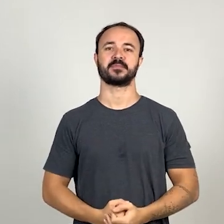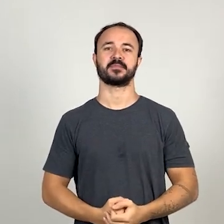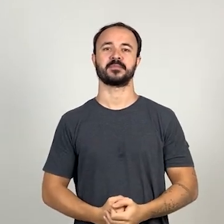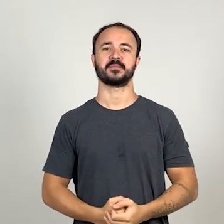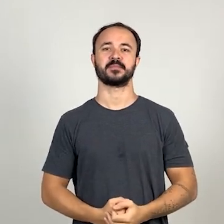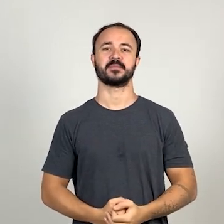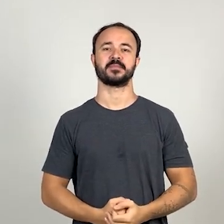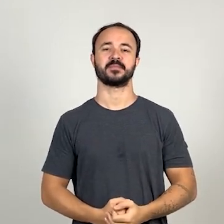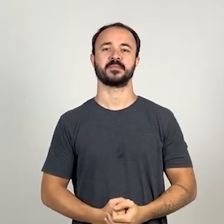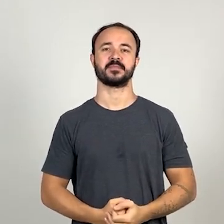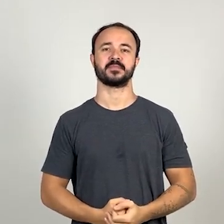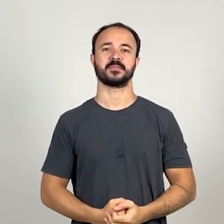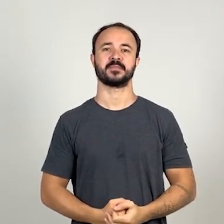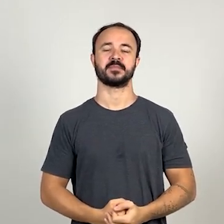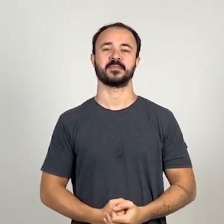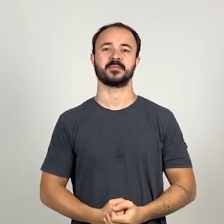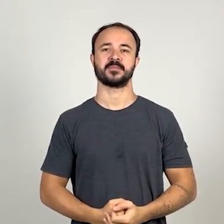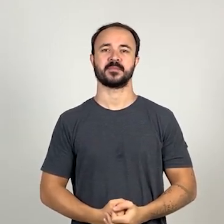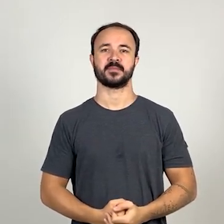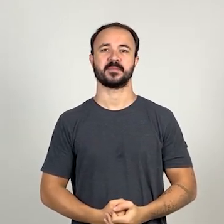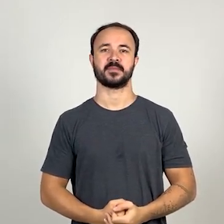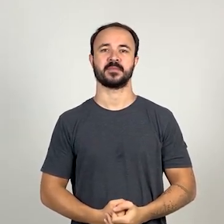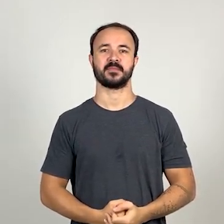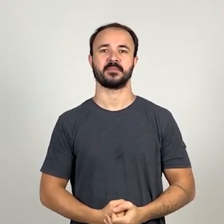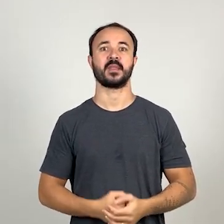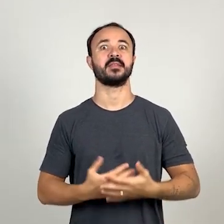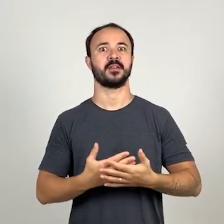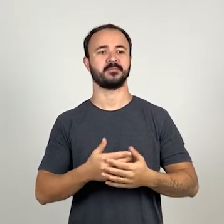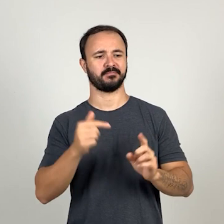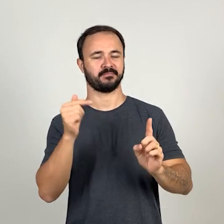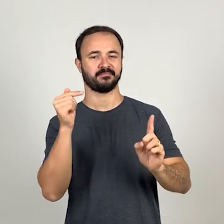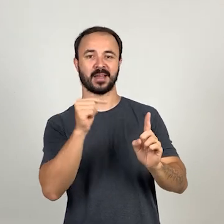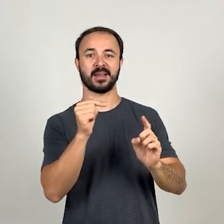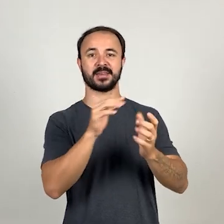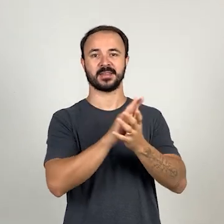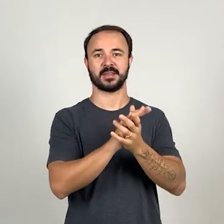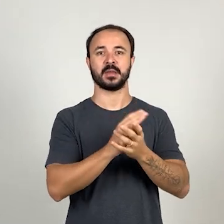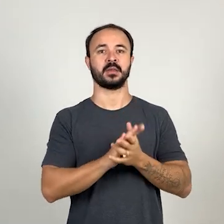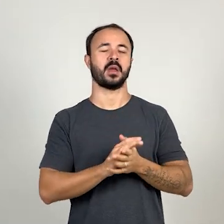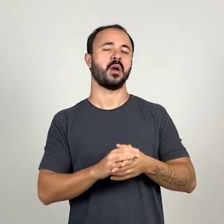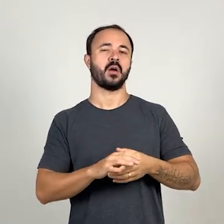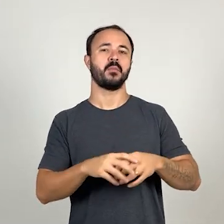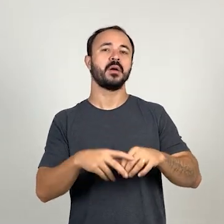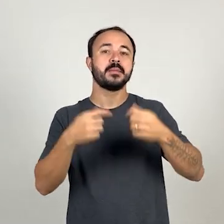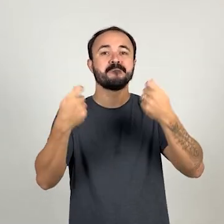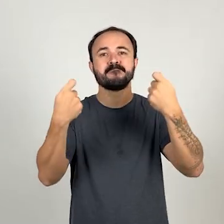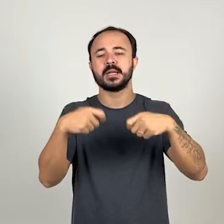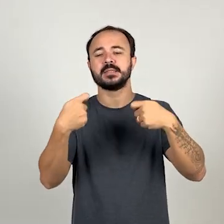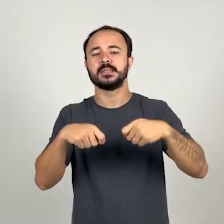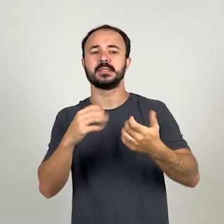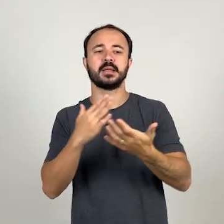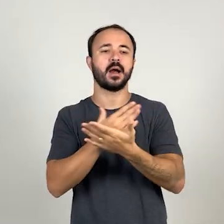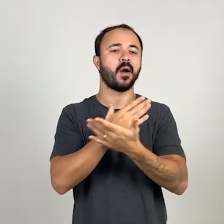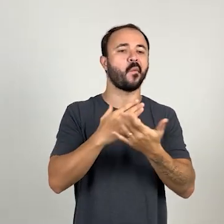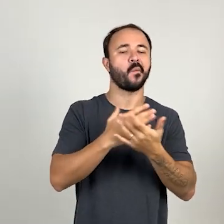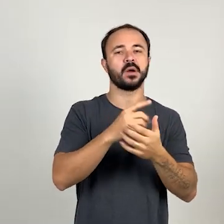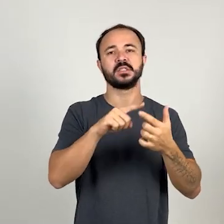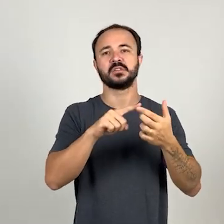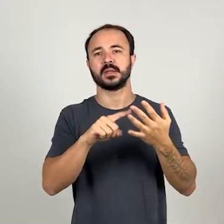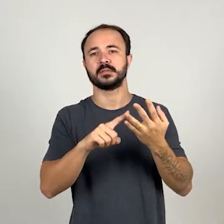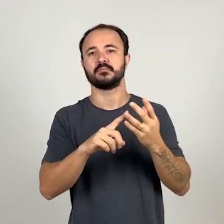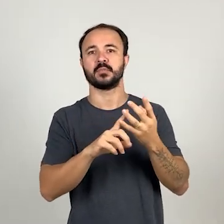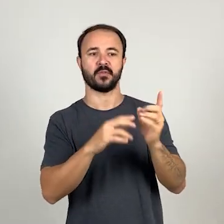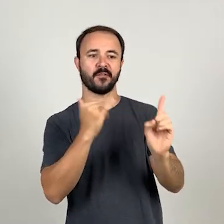Need to, have to, expressing necessity. Então, para expressar uma necessidade, you have to talk to the principal about